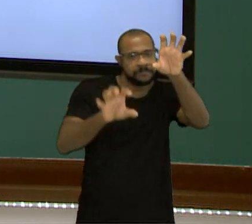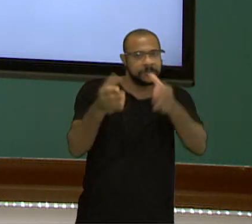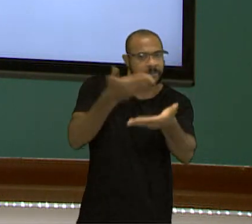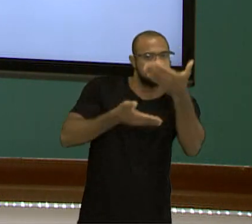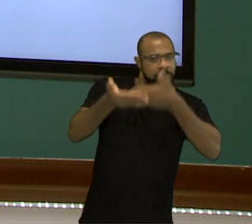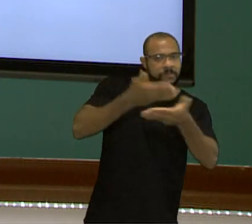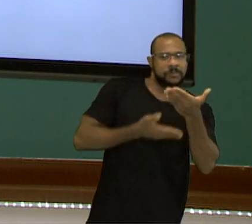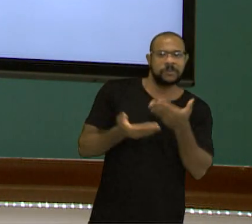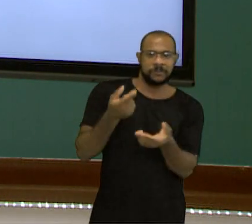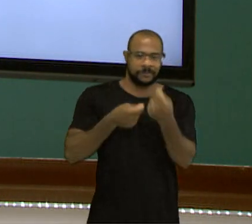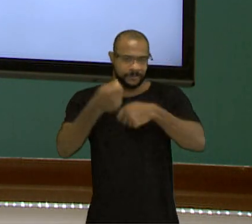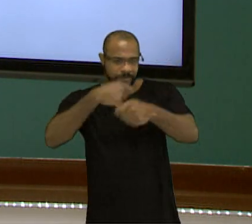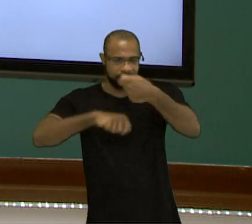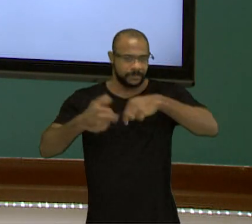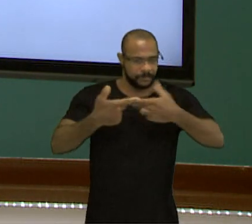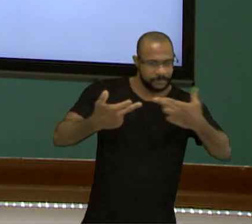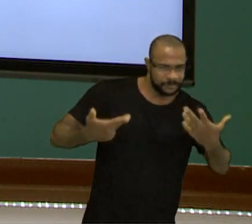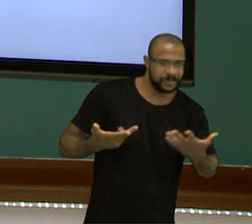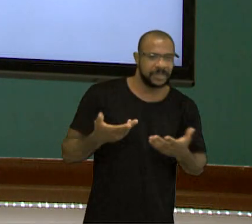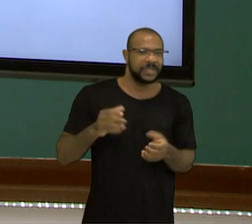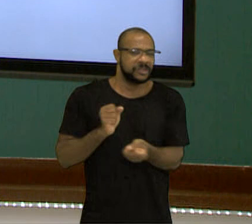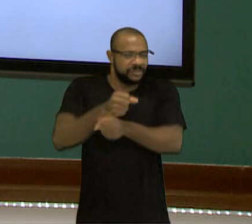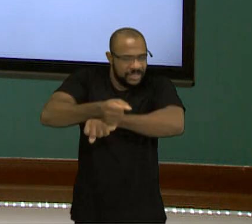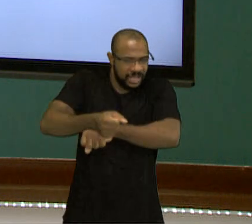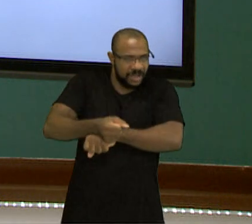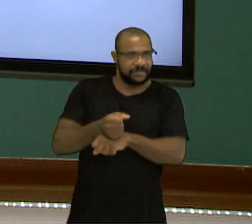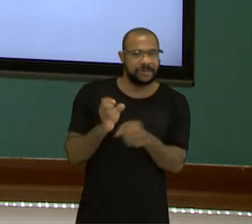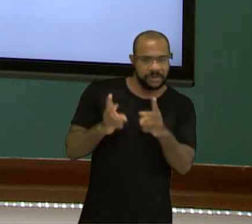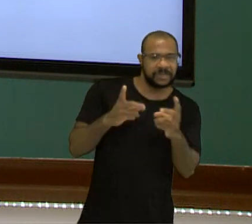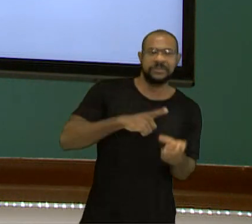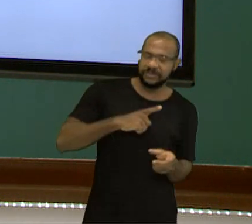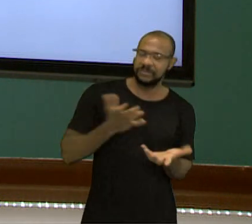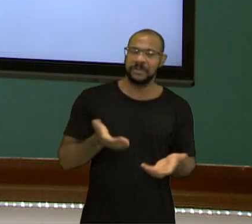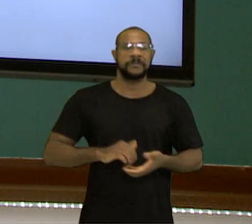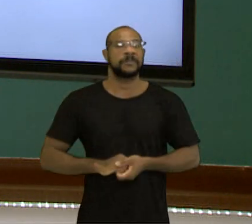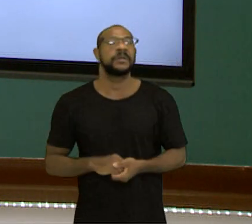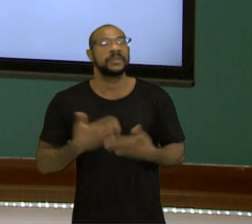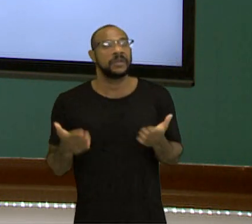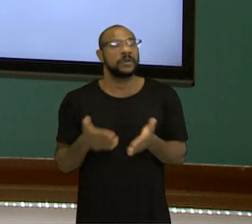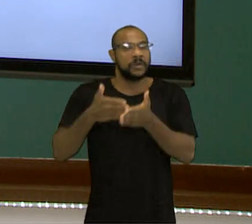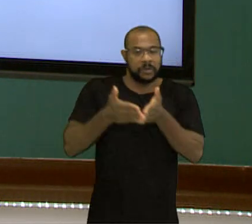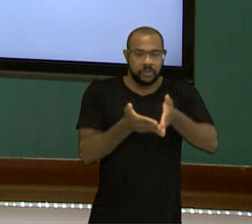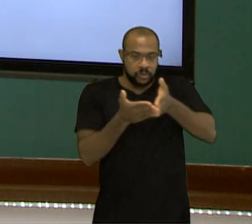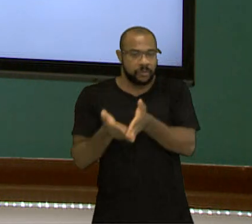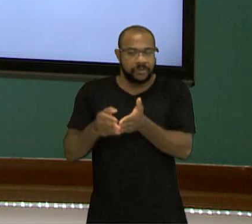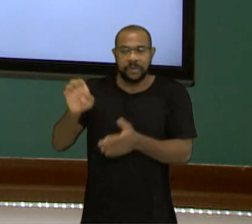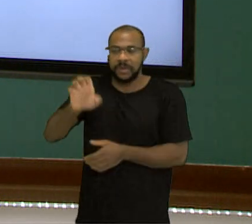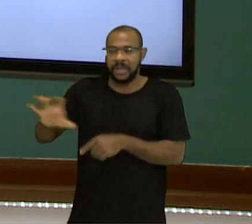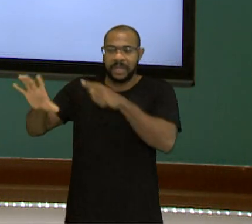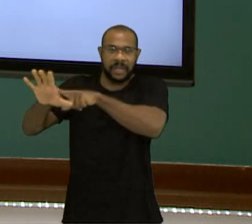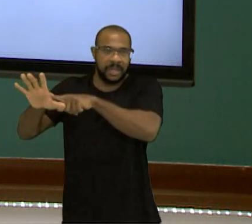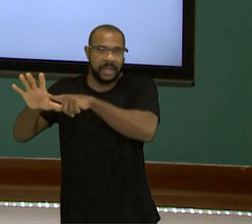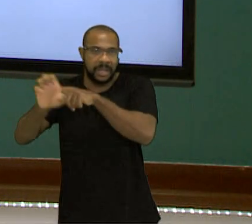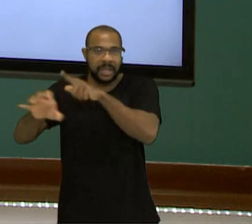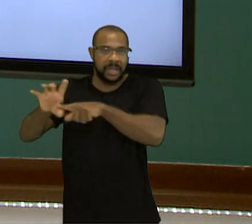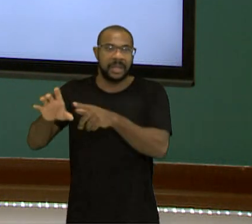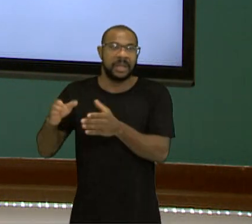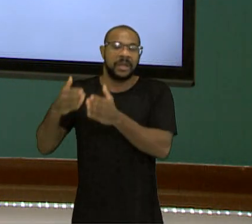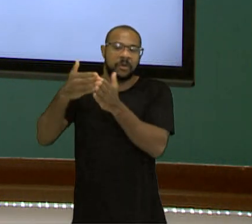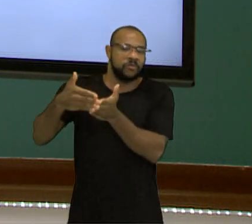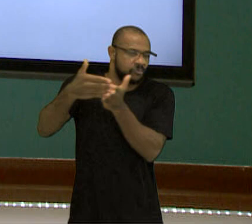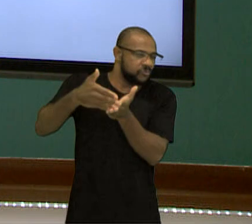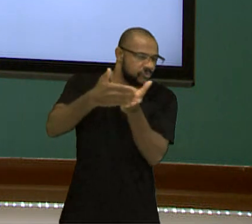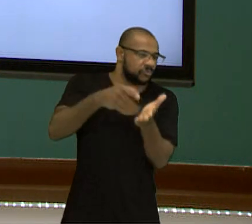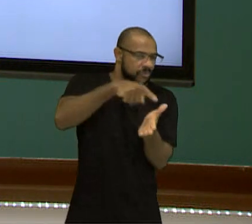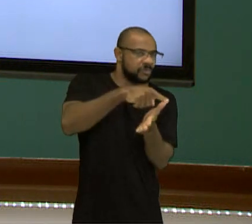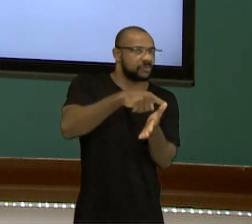de mercadorias, essa troca de escravos, esse comércio que existia, né? Os navios europeus levavam mercadorias da